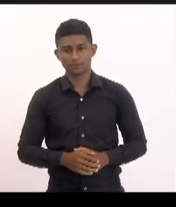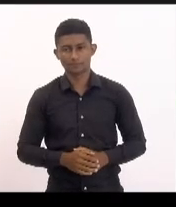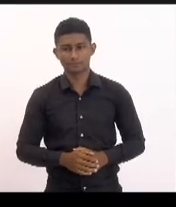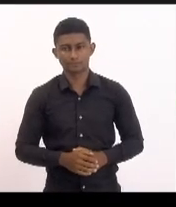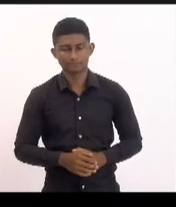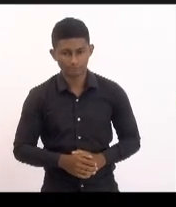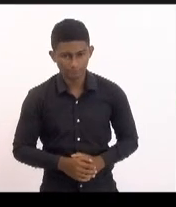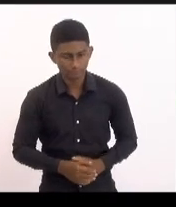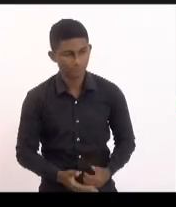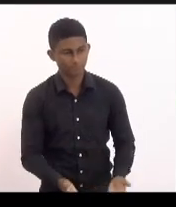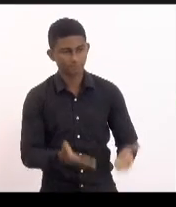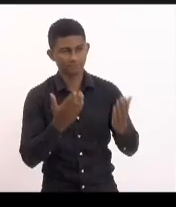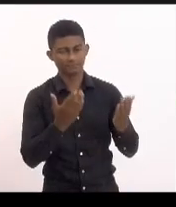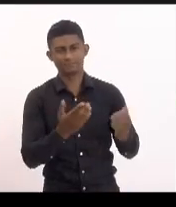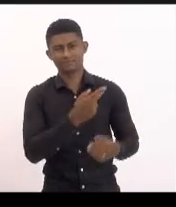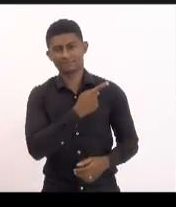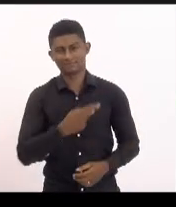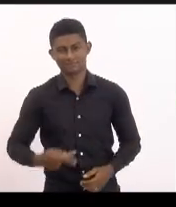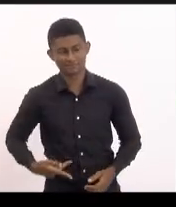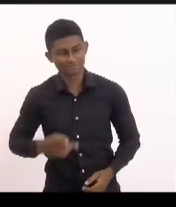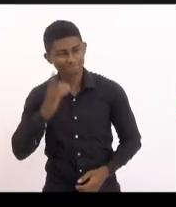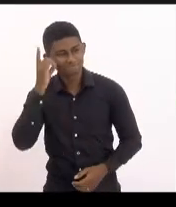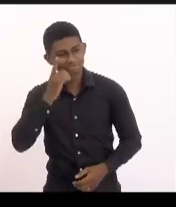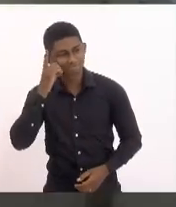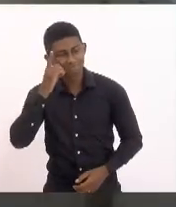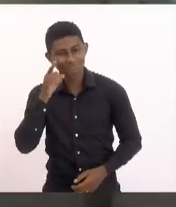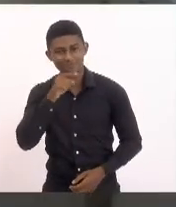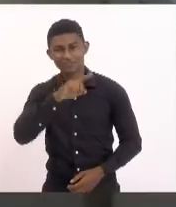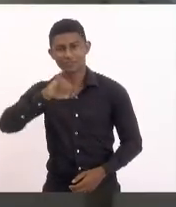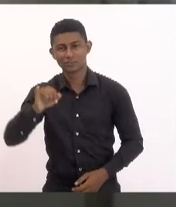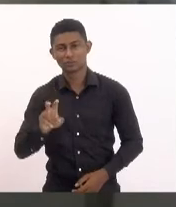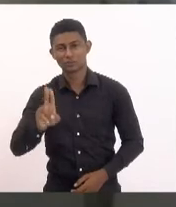Senhora presidente, deputada Tia Ju,